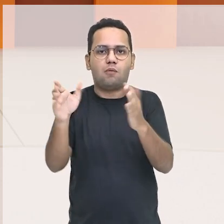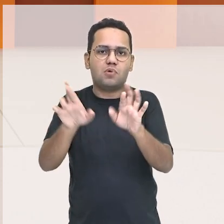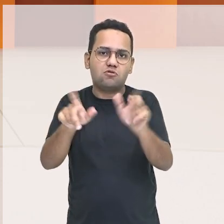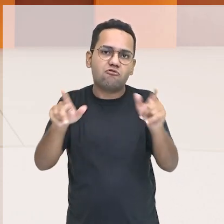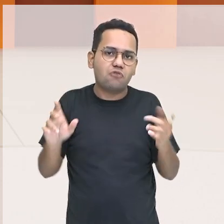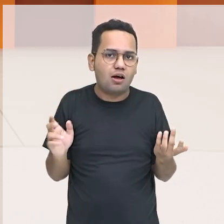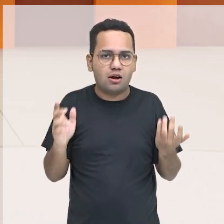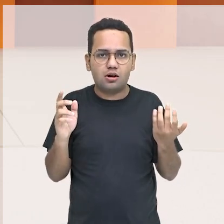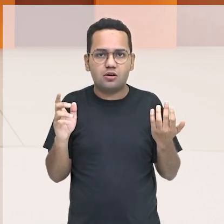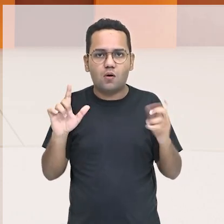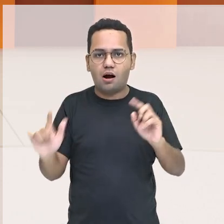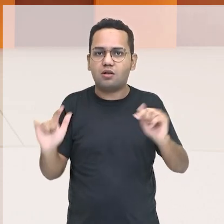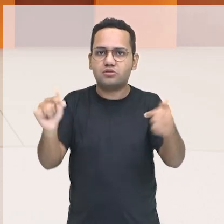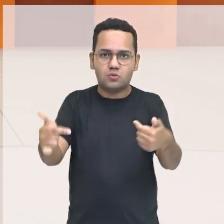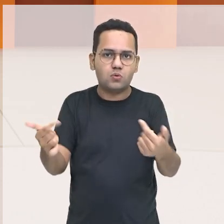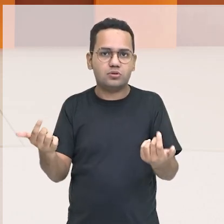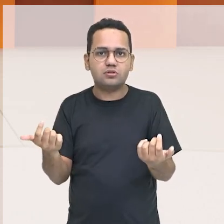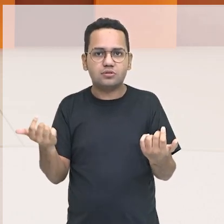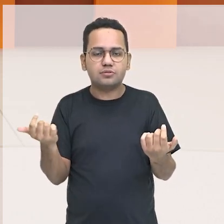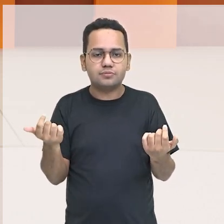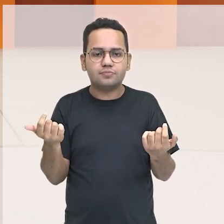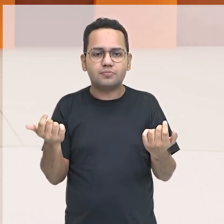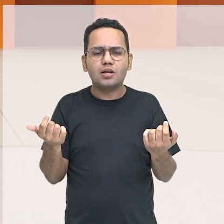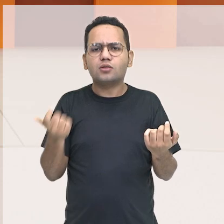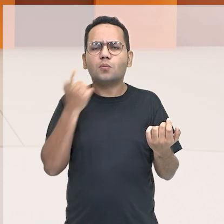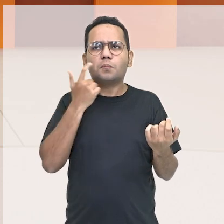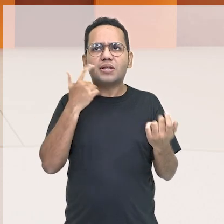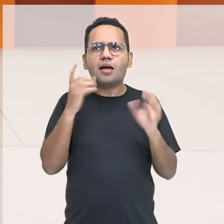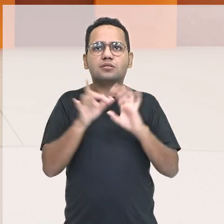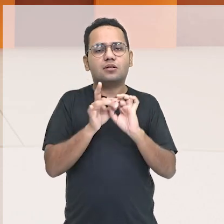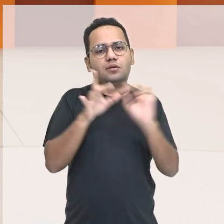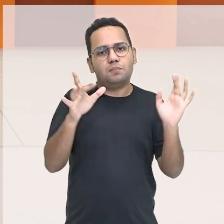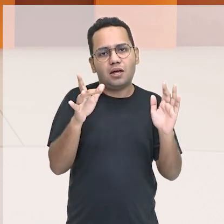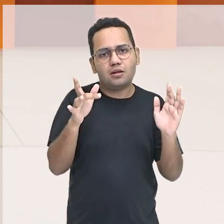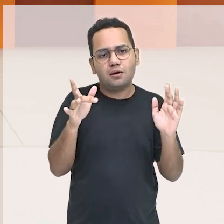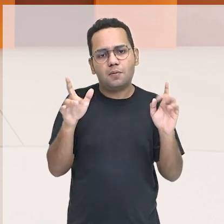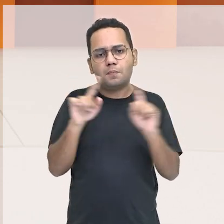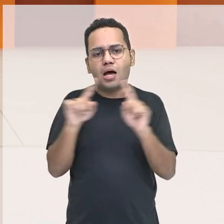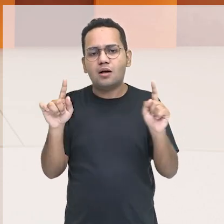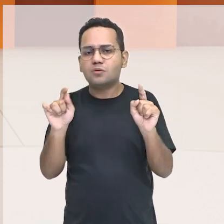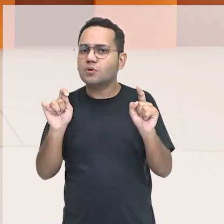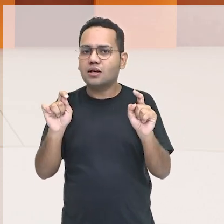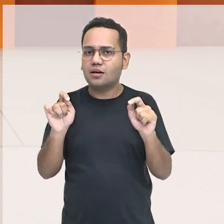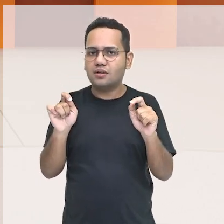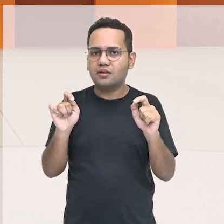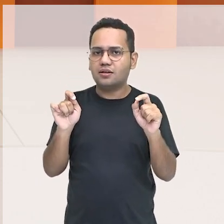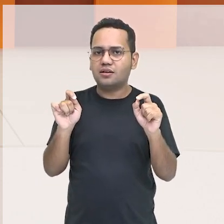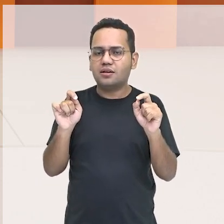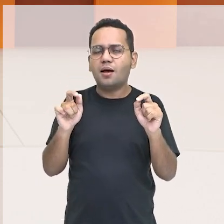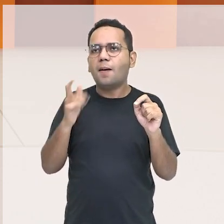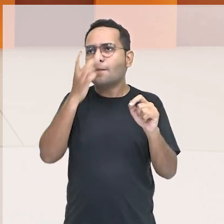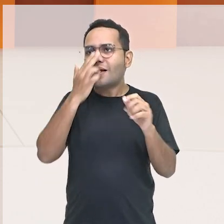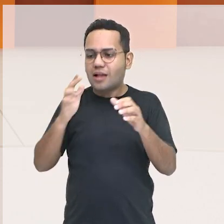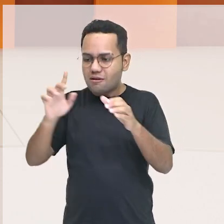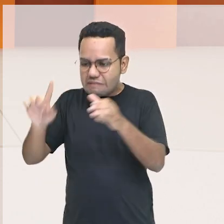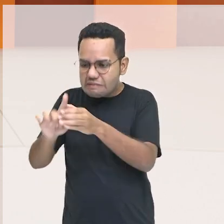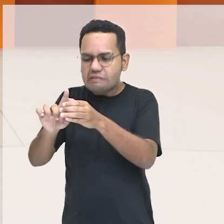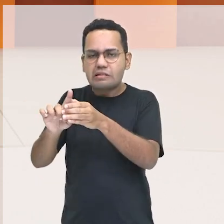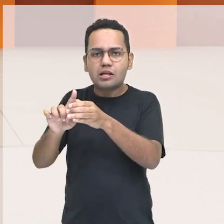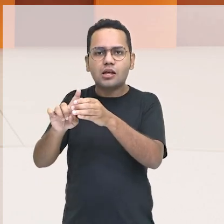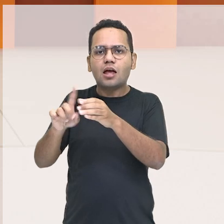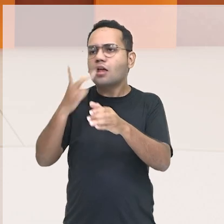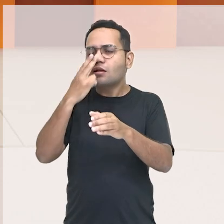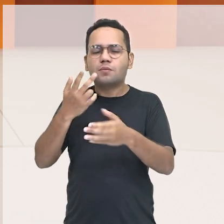acha que está sendo liberto, né? Na realidade você está sendo enquadrado, né? Porque você não tem